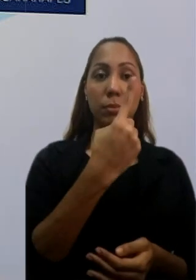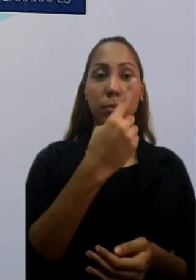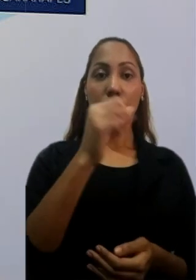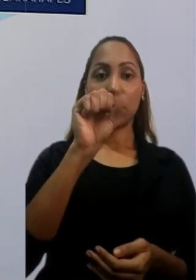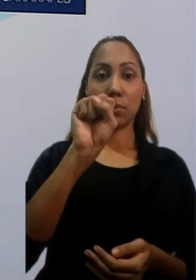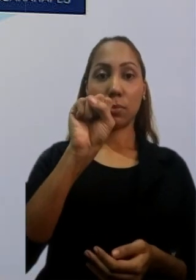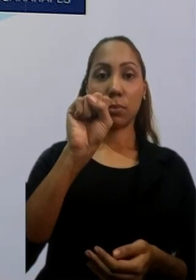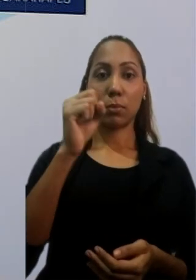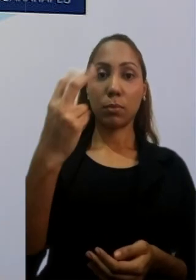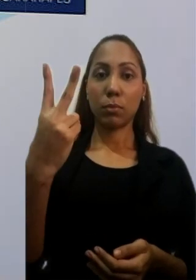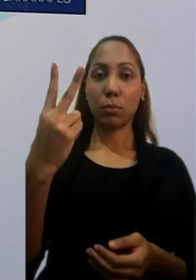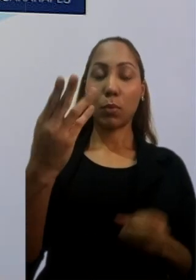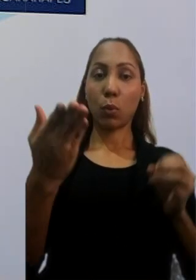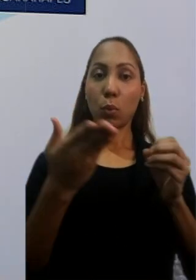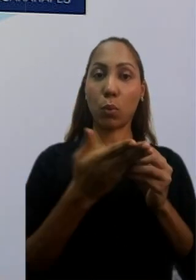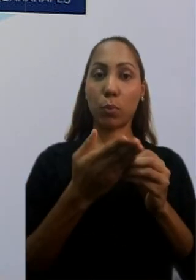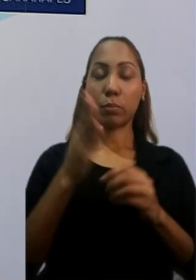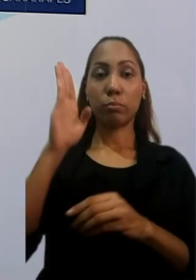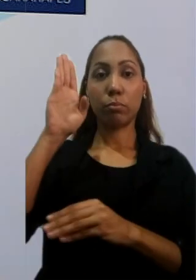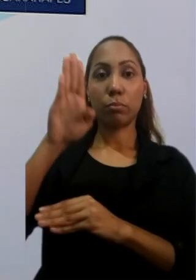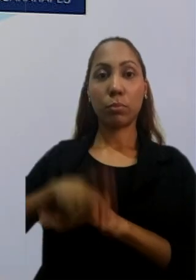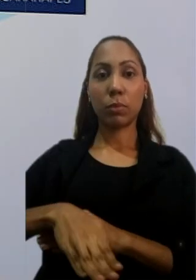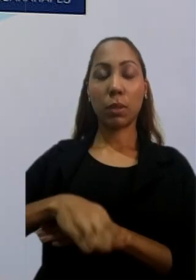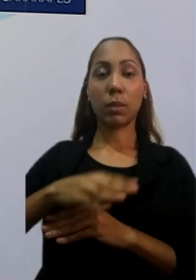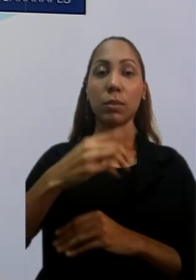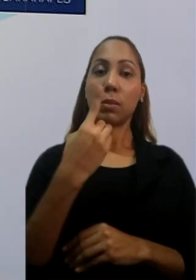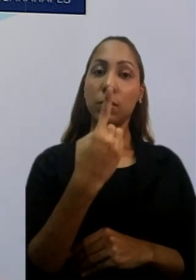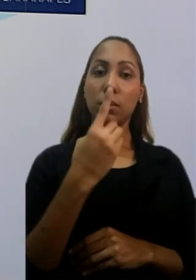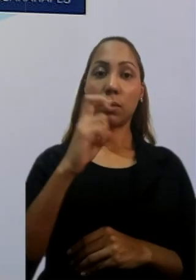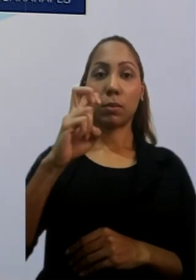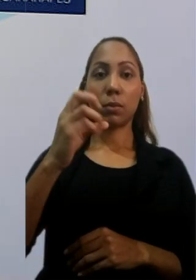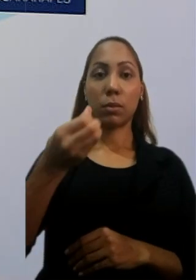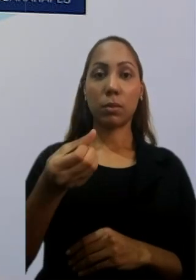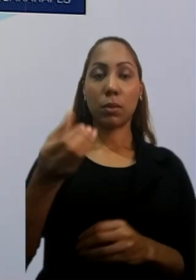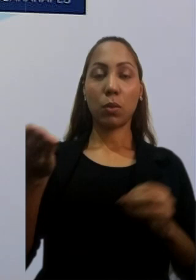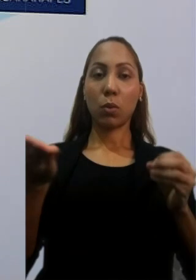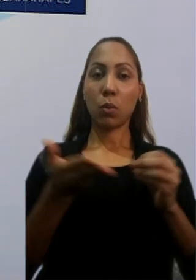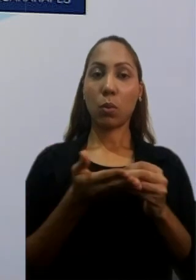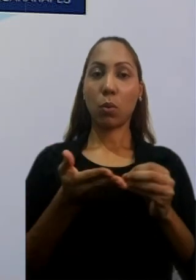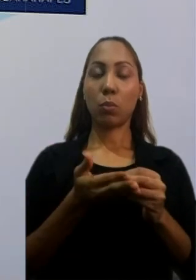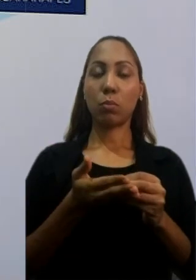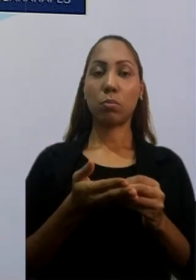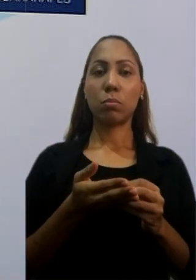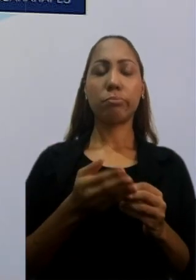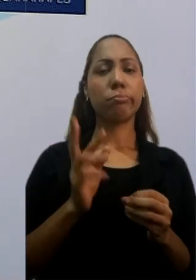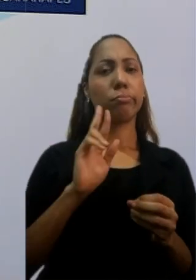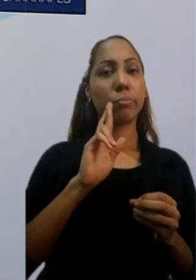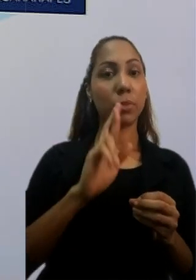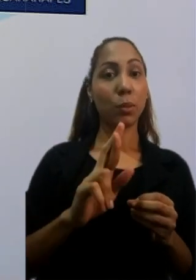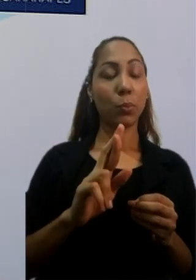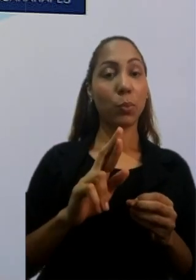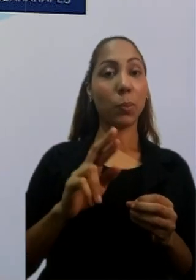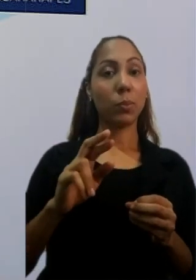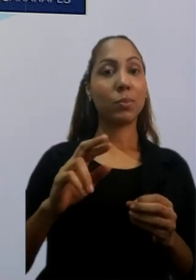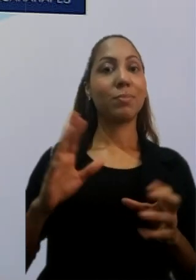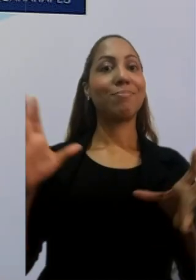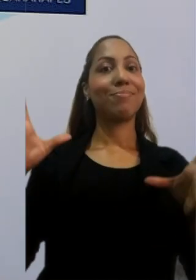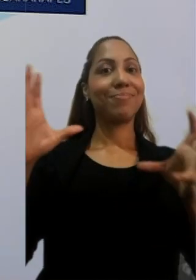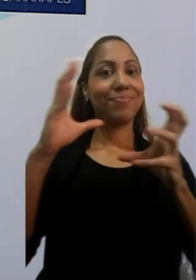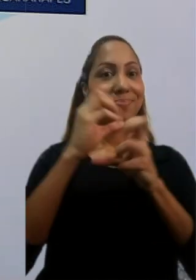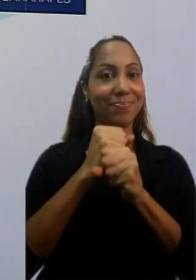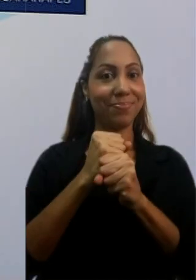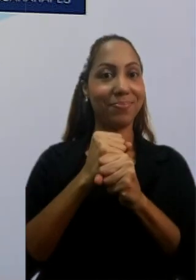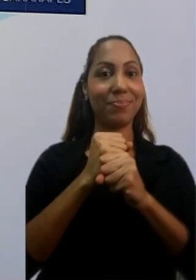182 copos, à tarde 156. Então, para a gente ter um resultado, precisa fazer uma operação